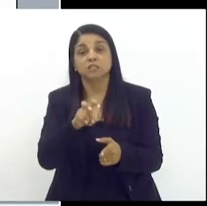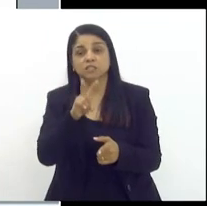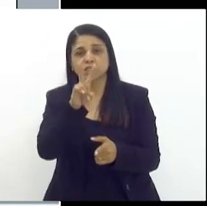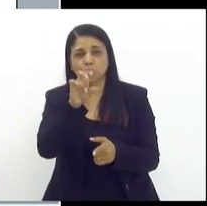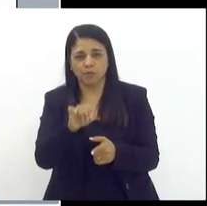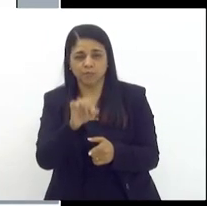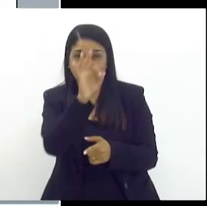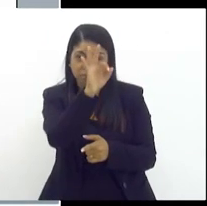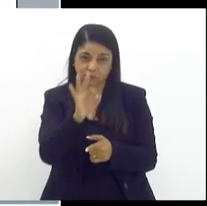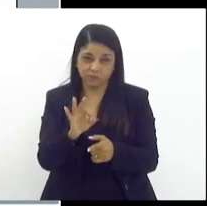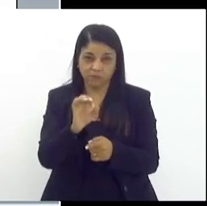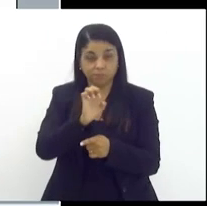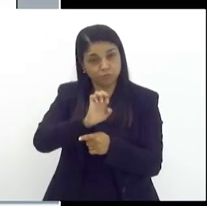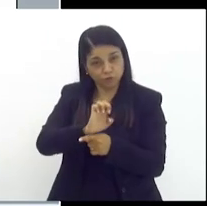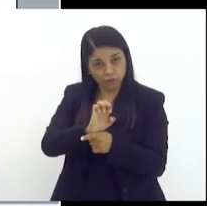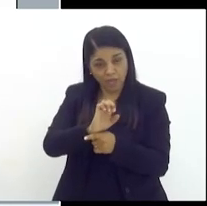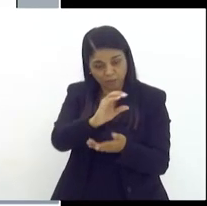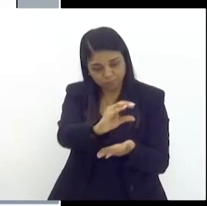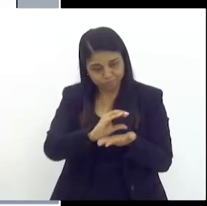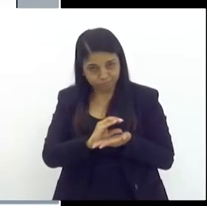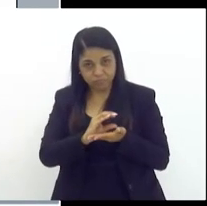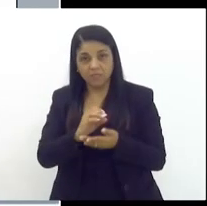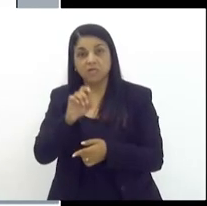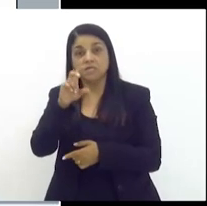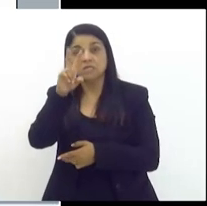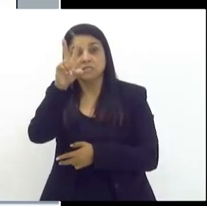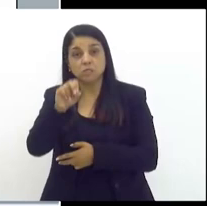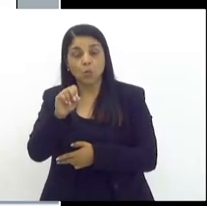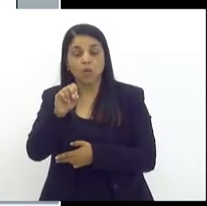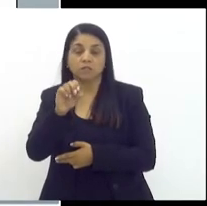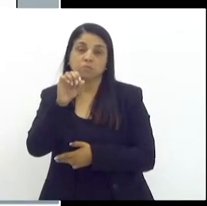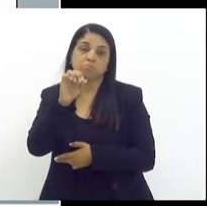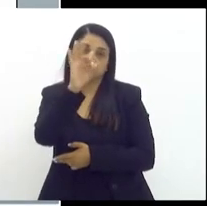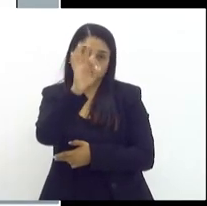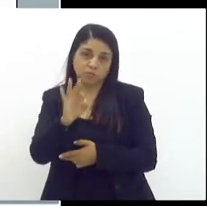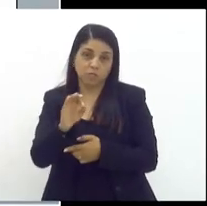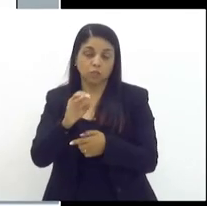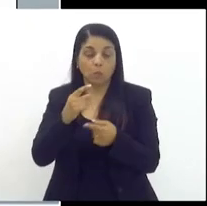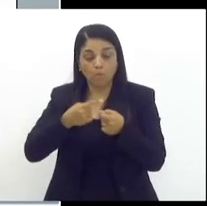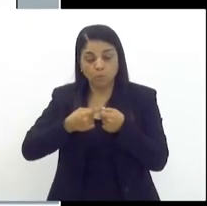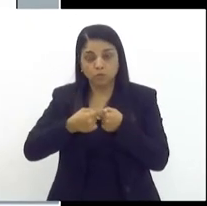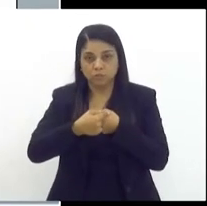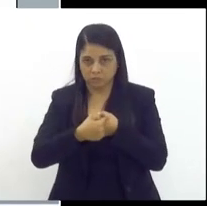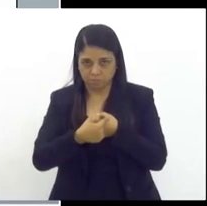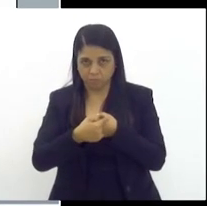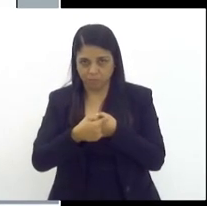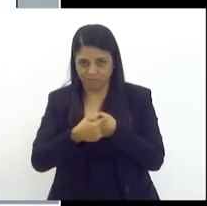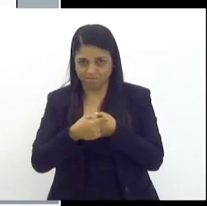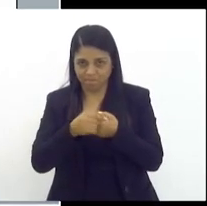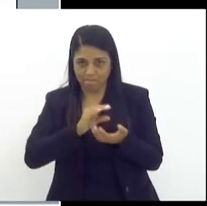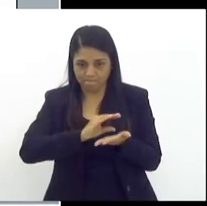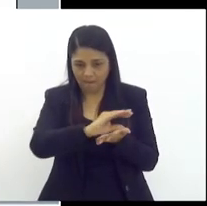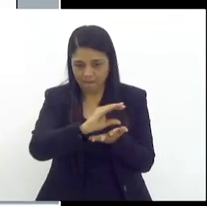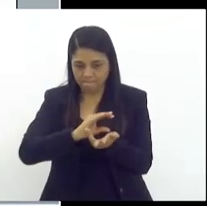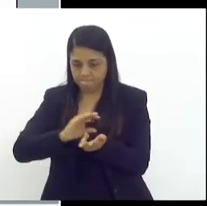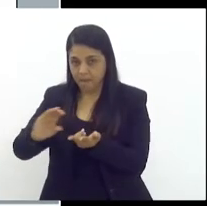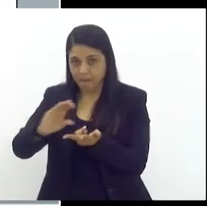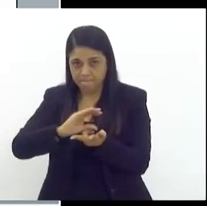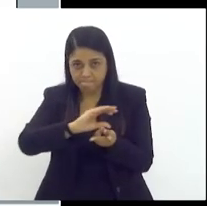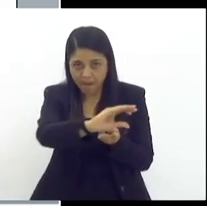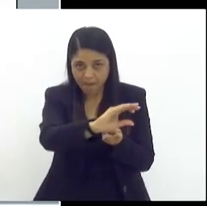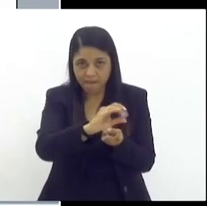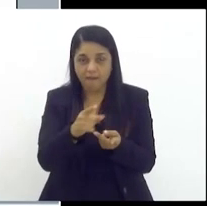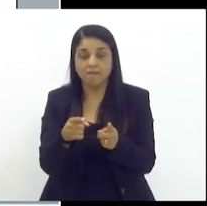dos Municípios continuam a mesma definição nesse sentido quando abriu o